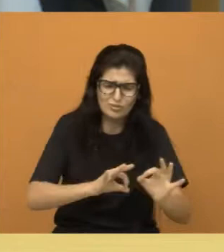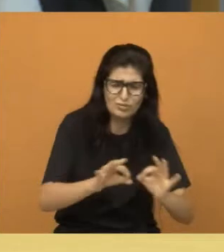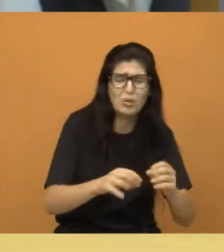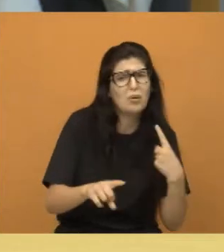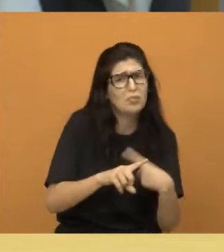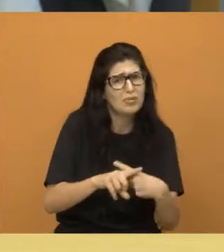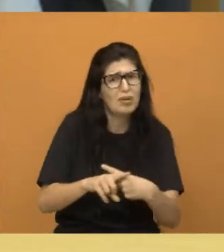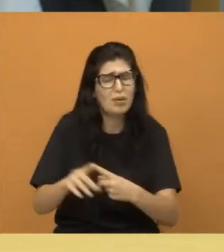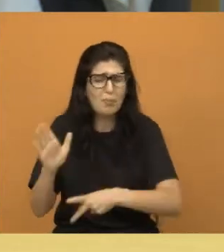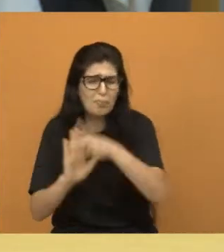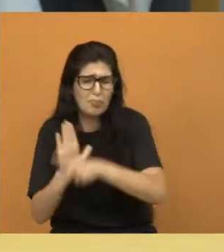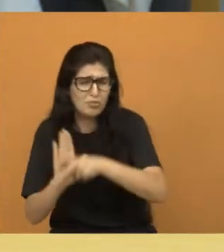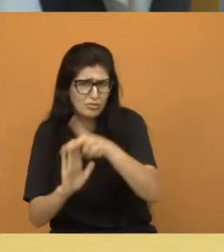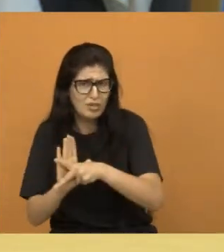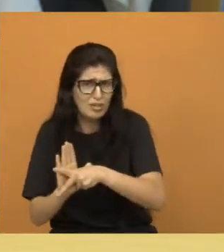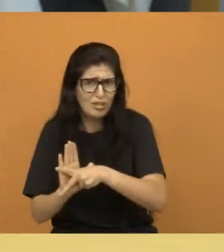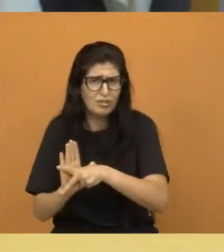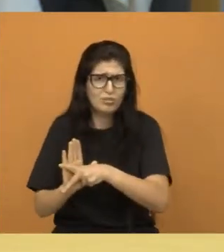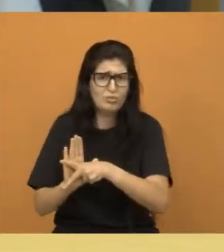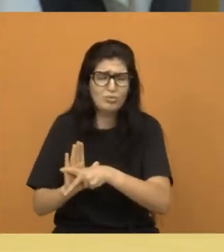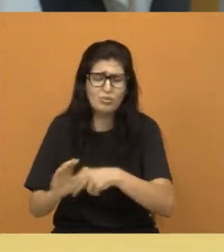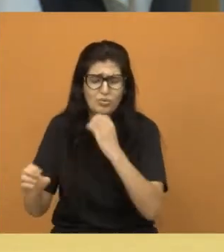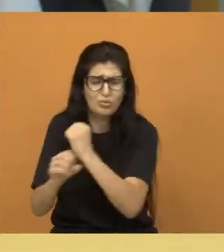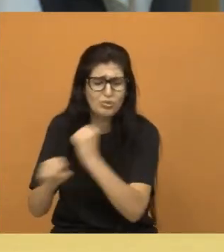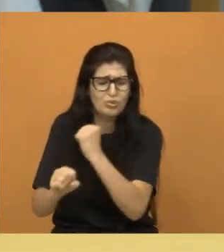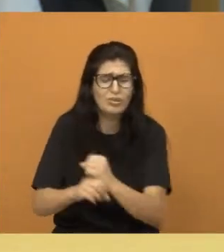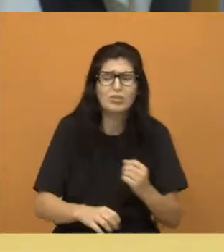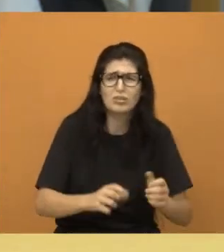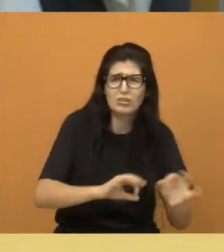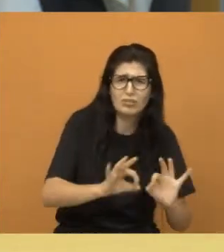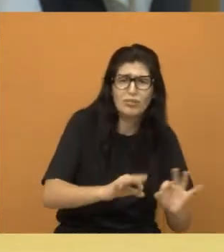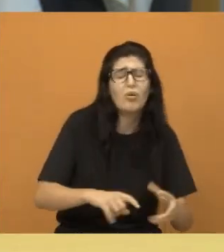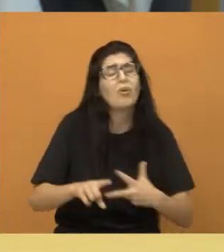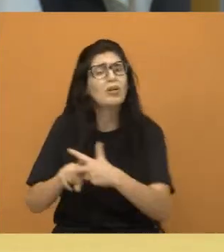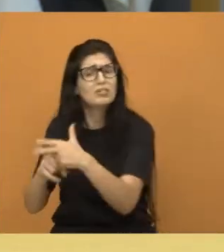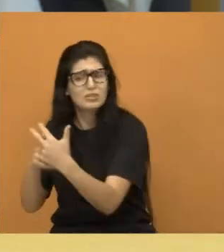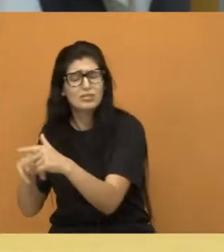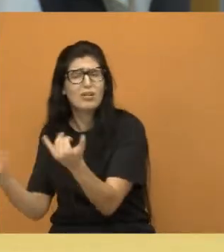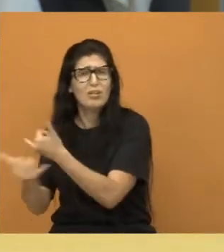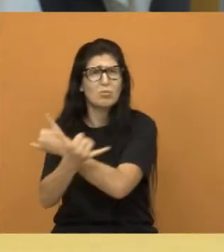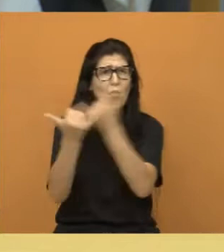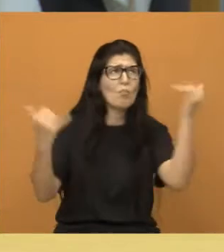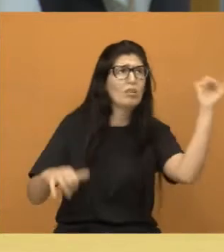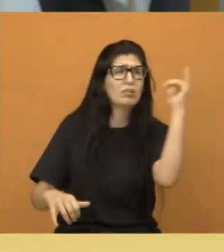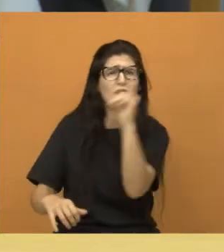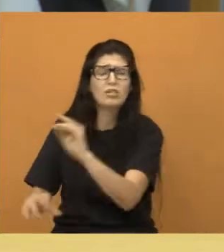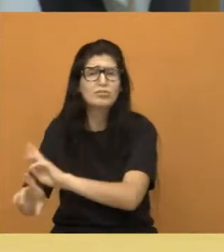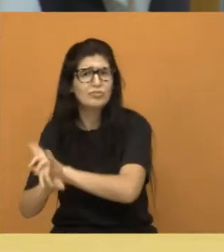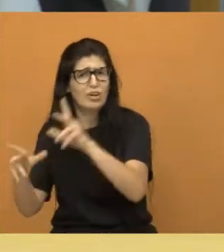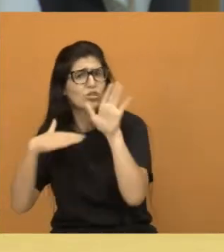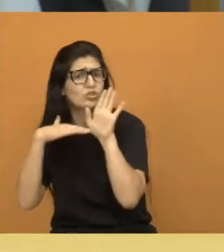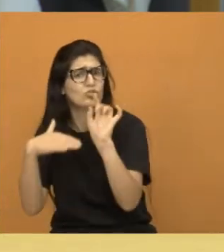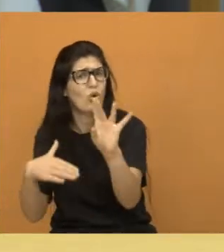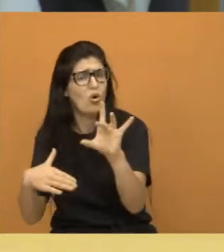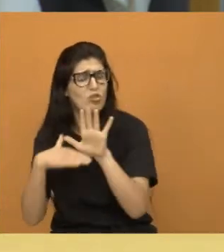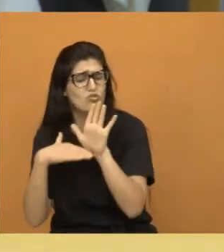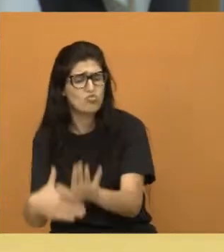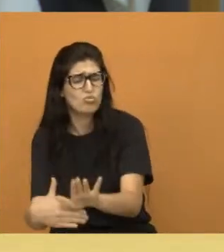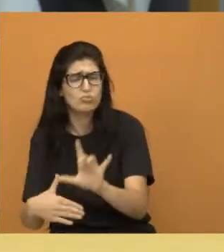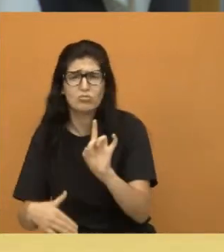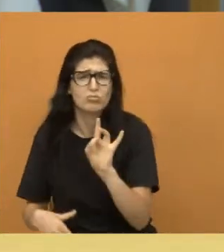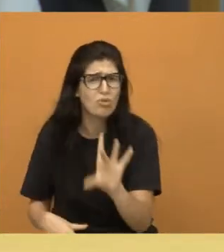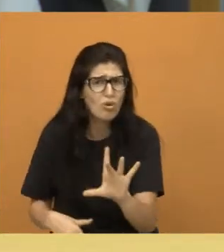civil. O engenheiro mecânico, engenheiro elétrico, é para dar um suporte no funcionamento do SAI, que